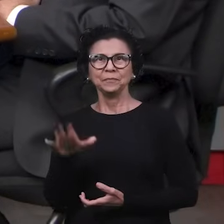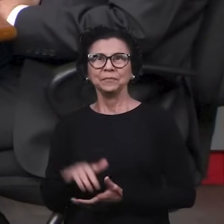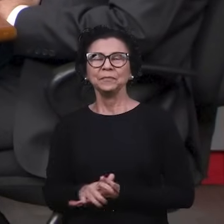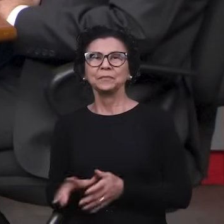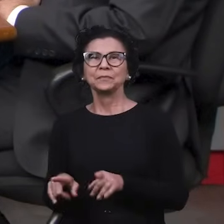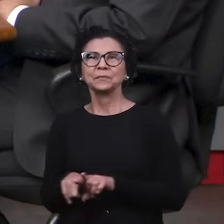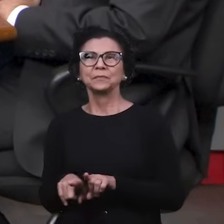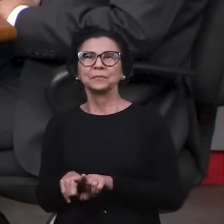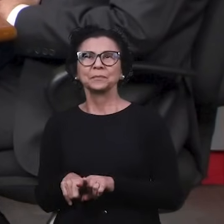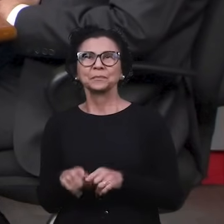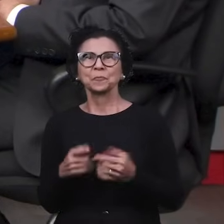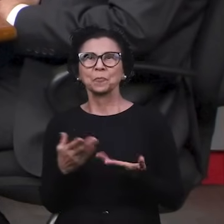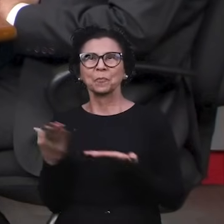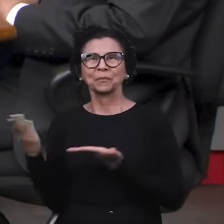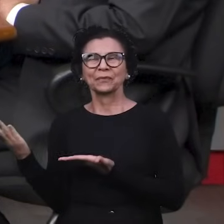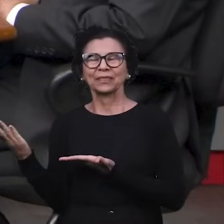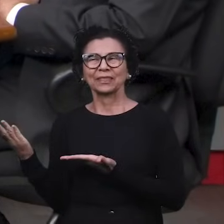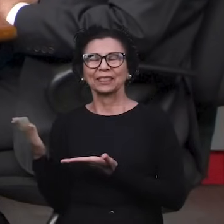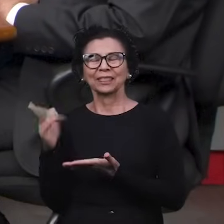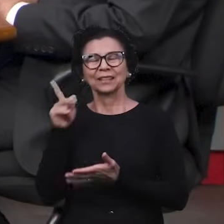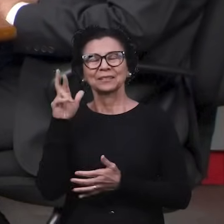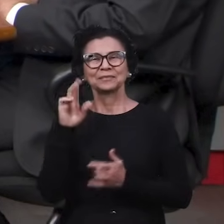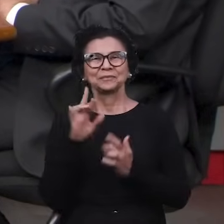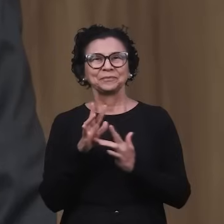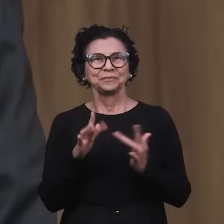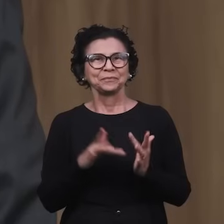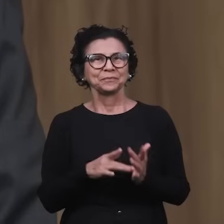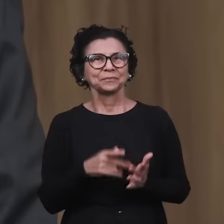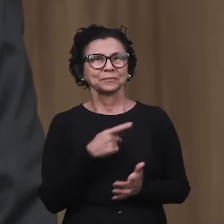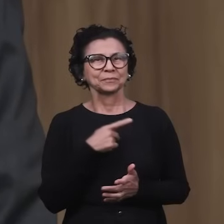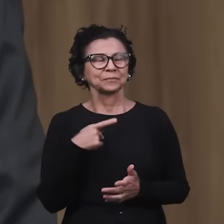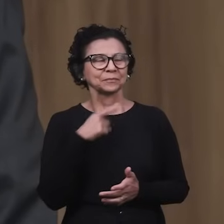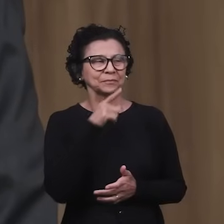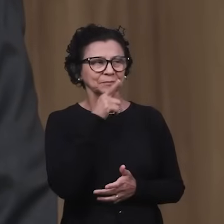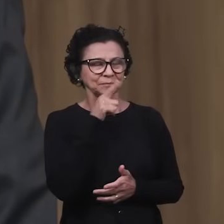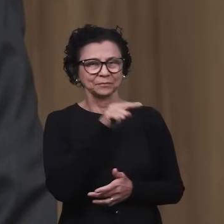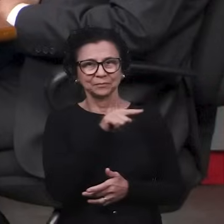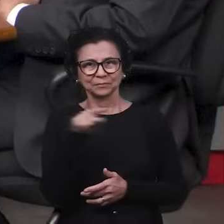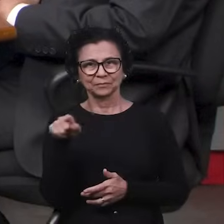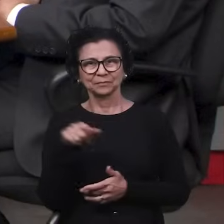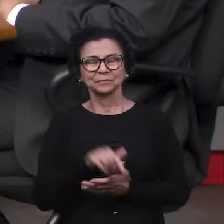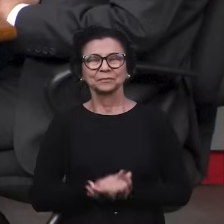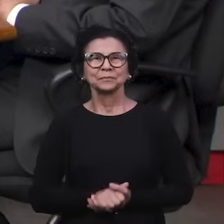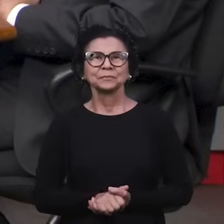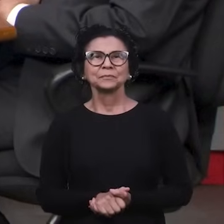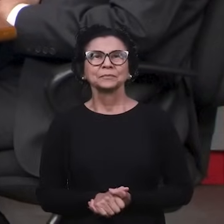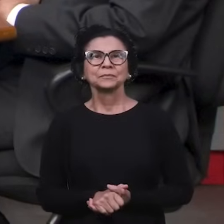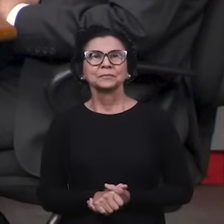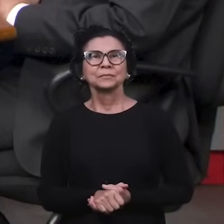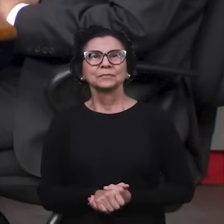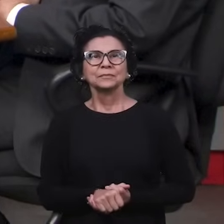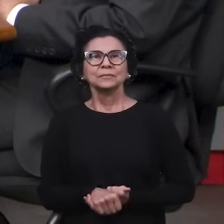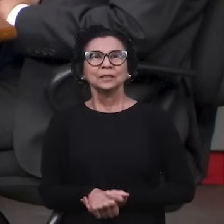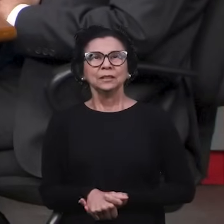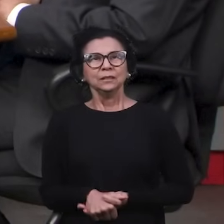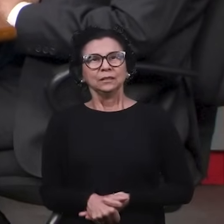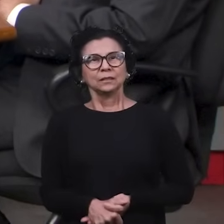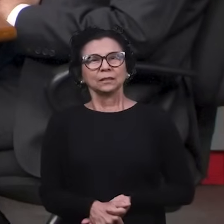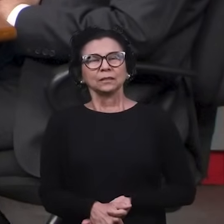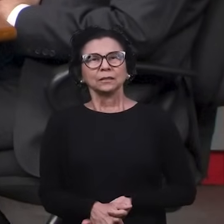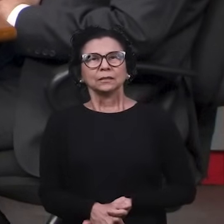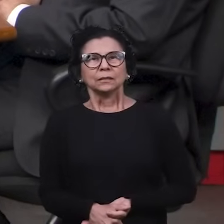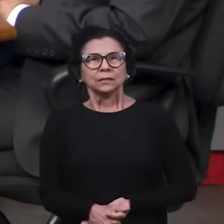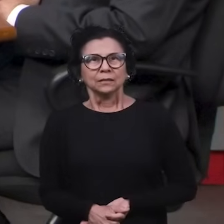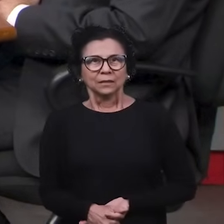aqui conosco, pastor Luiz Fernando, a paz do Senhor. Pai do Senhor, pastor Gilson, pai do Senhor, irmãos. E podemos agora, como hoje nós vamos falar aqui de